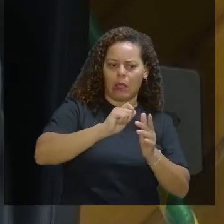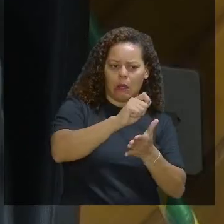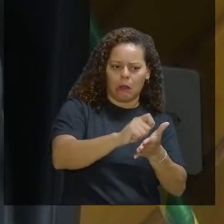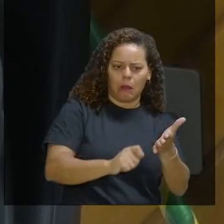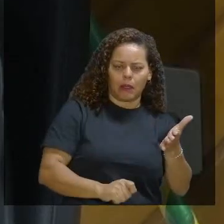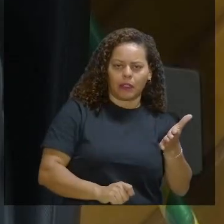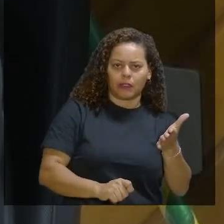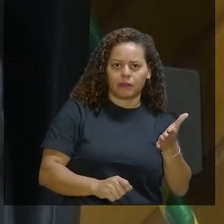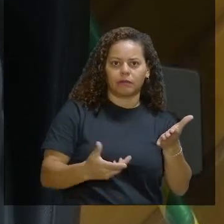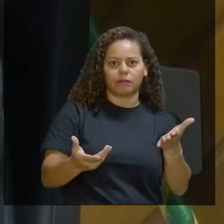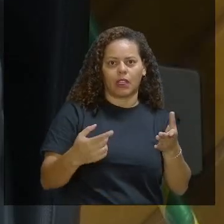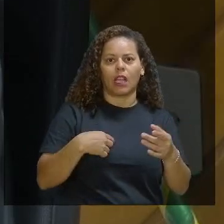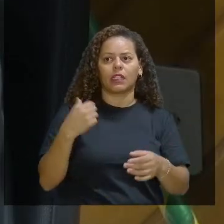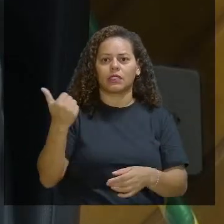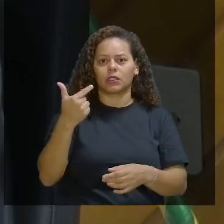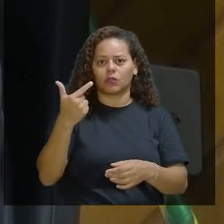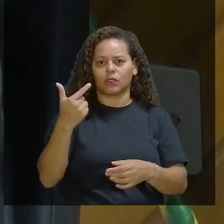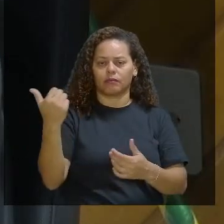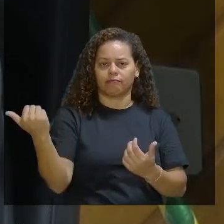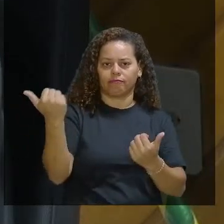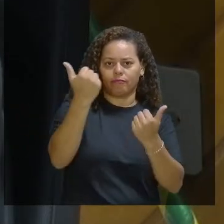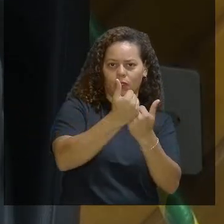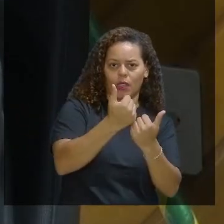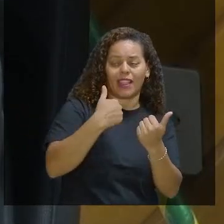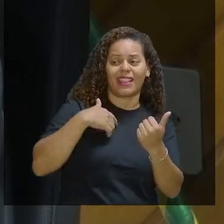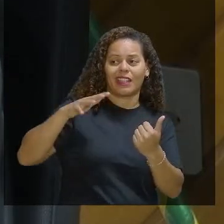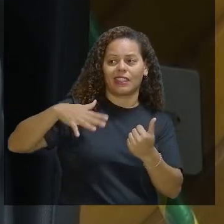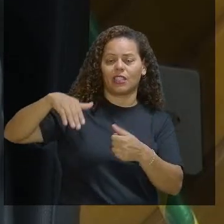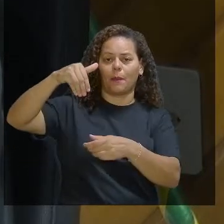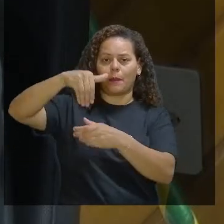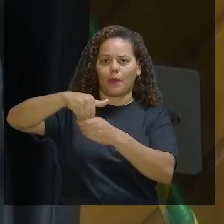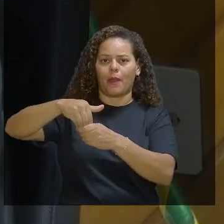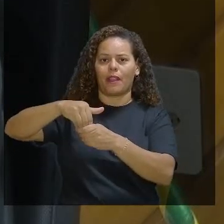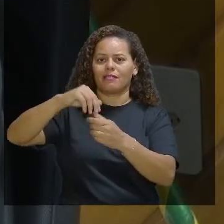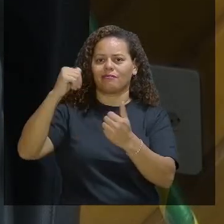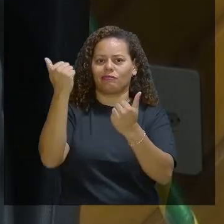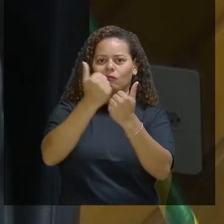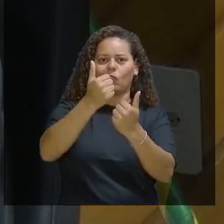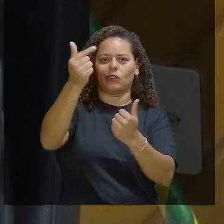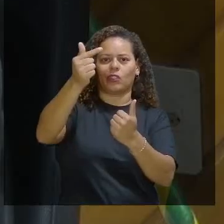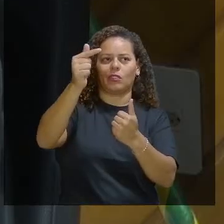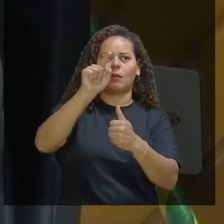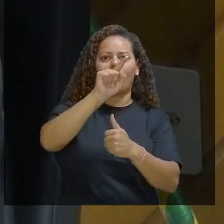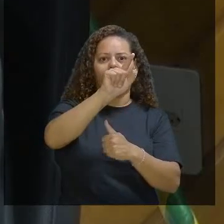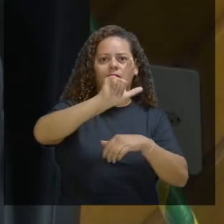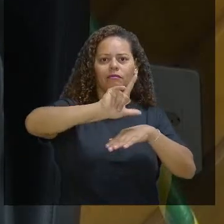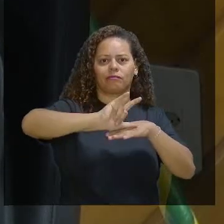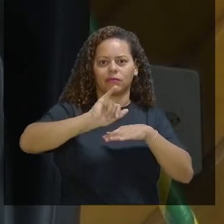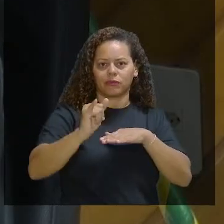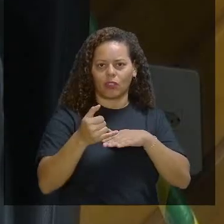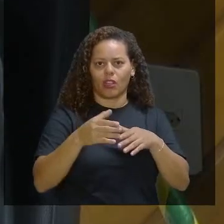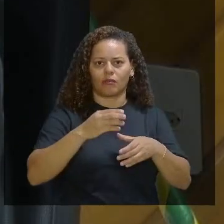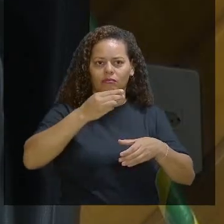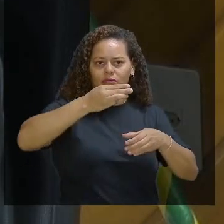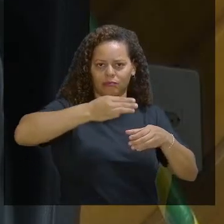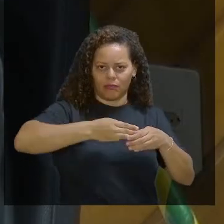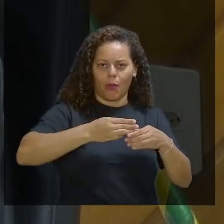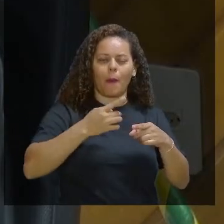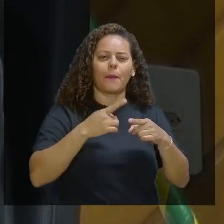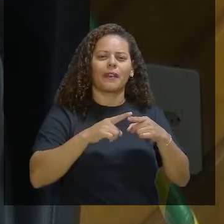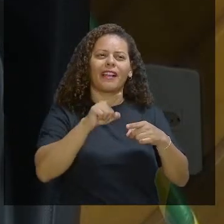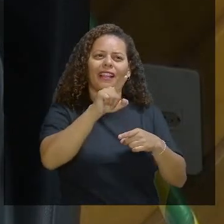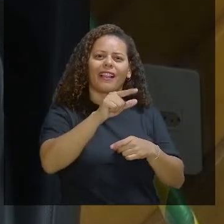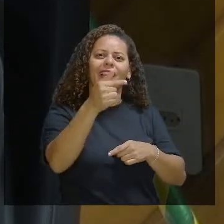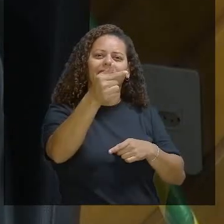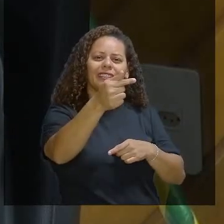sugestão de substituir a 2ª zona eleitoral de Macapá pela 7ª zona de Laranjal do Jari. Entendo que atribuir à 7ª